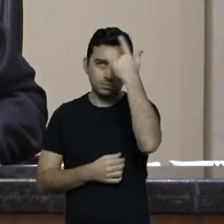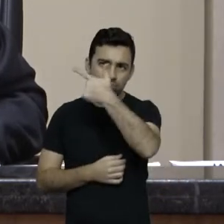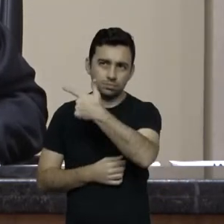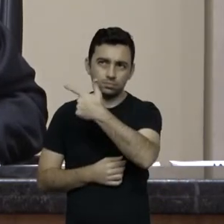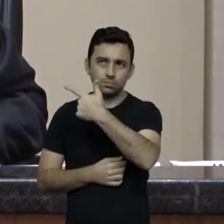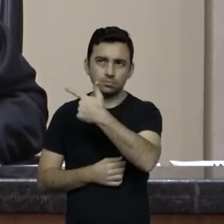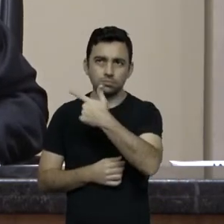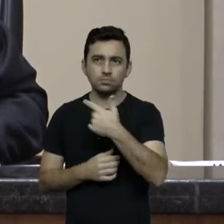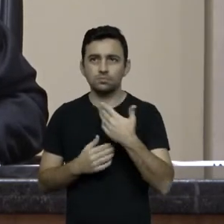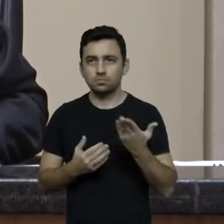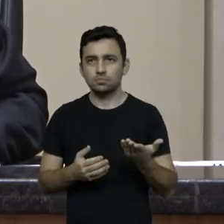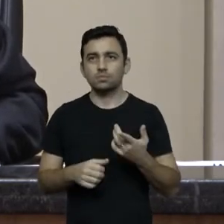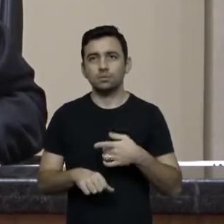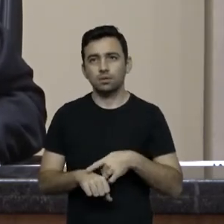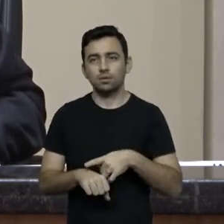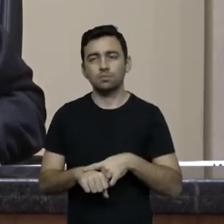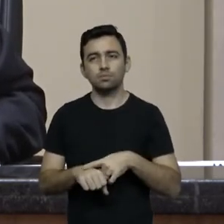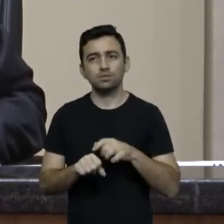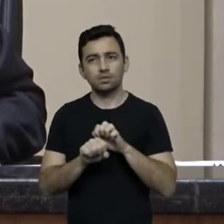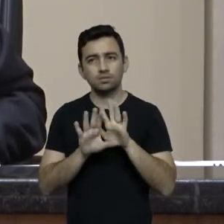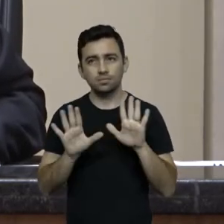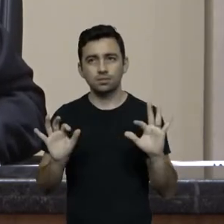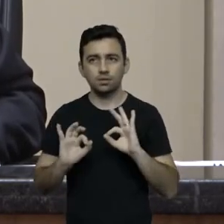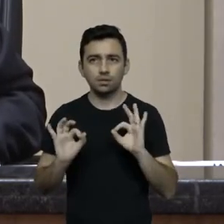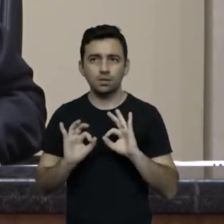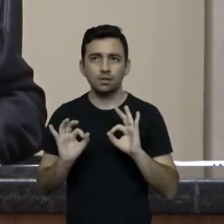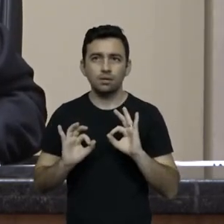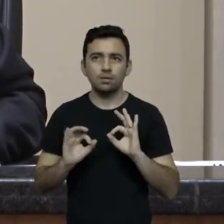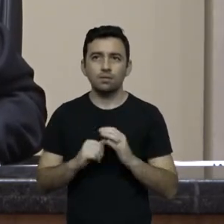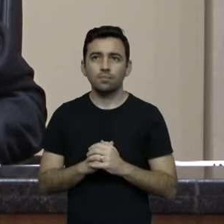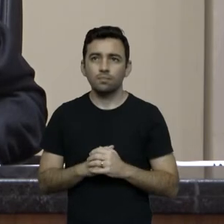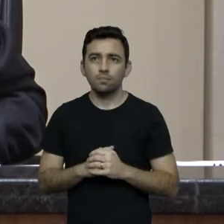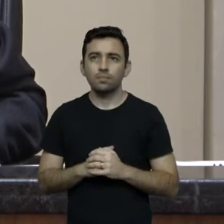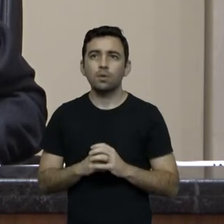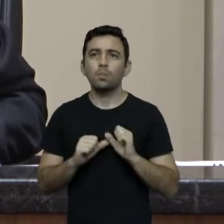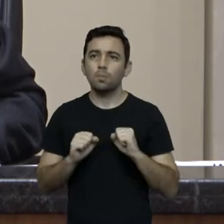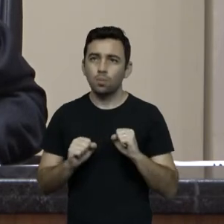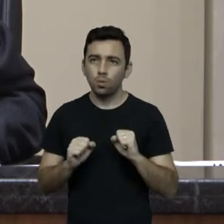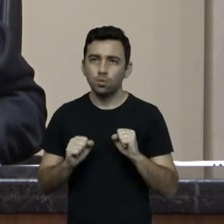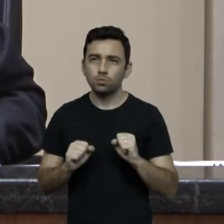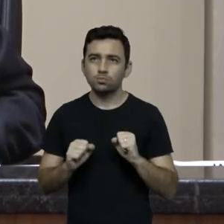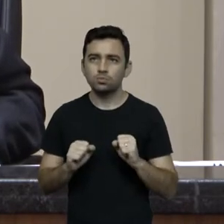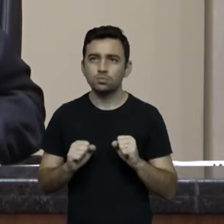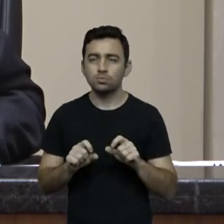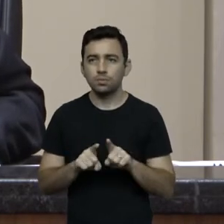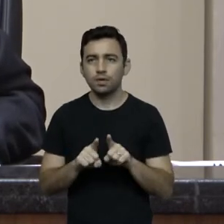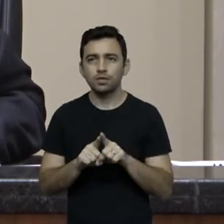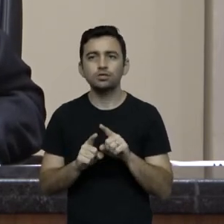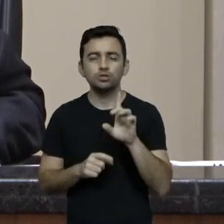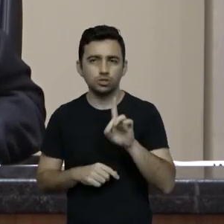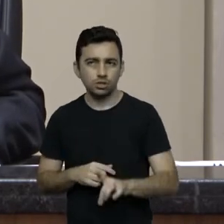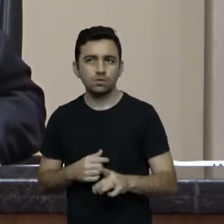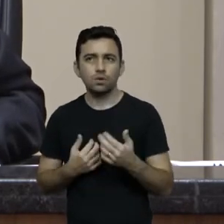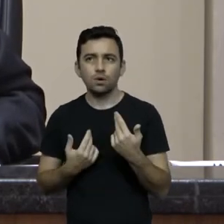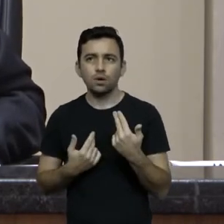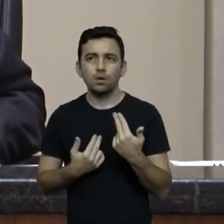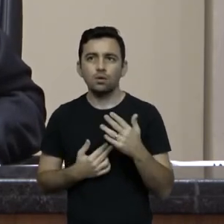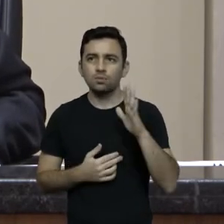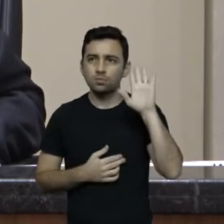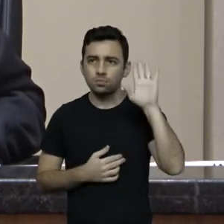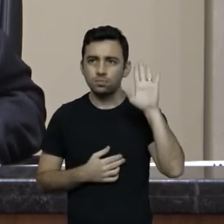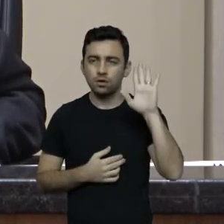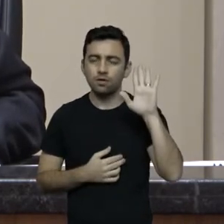seu CD pela esclarecimento ou pela questão de ordem nós podemos voltar todos têm o mesmo direito eu vejo que o deputado